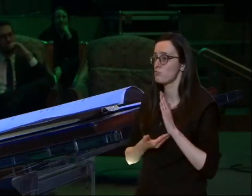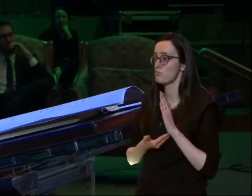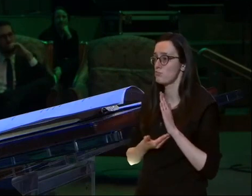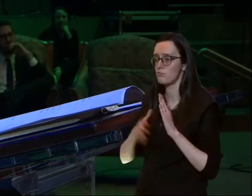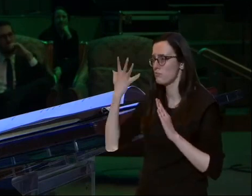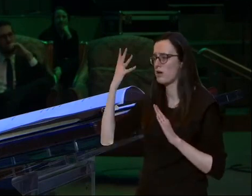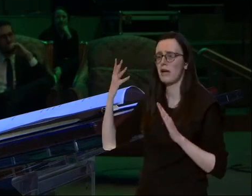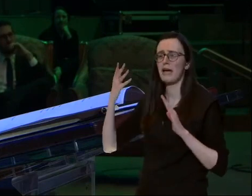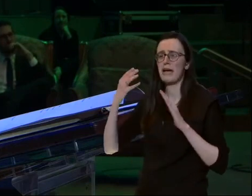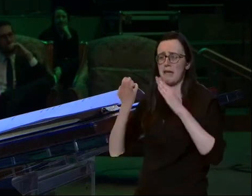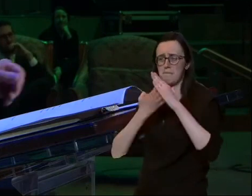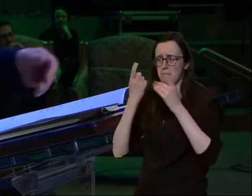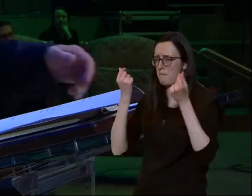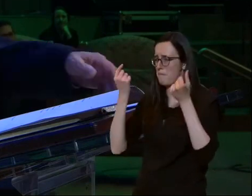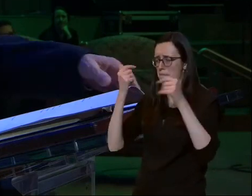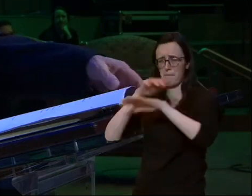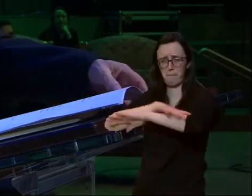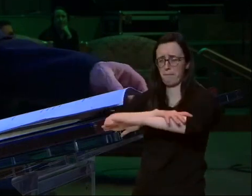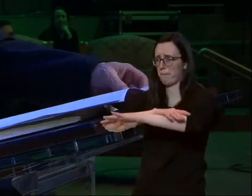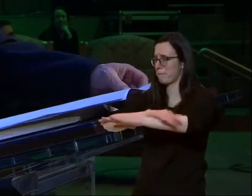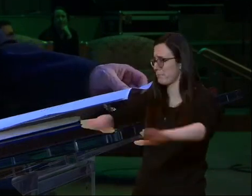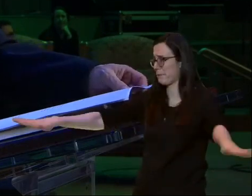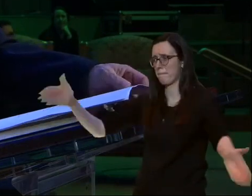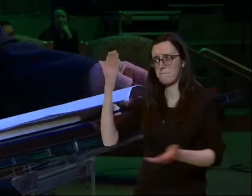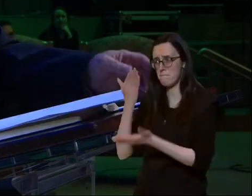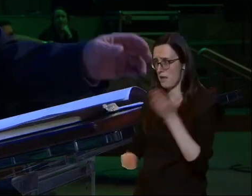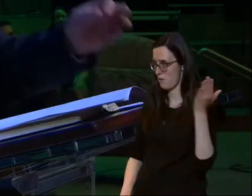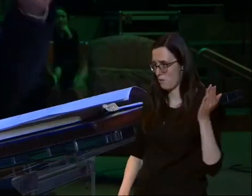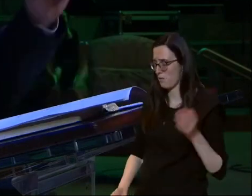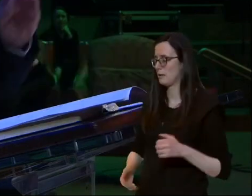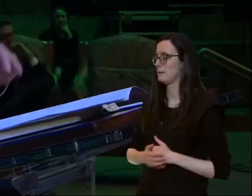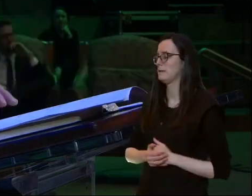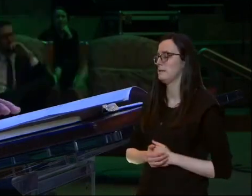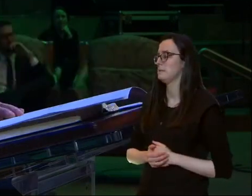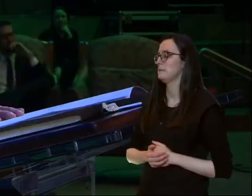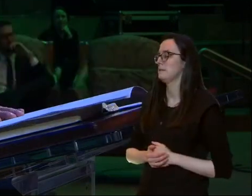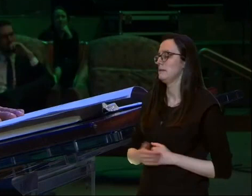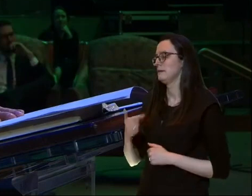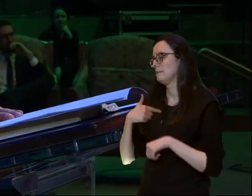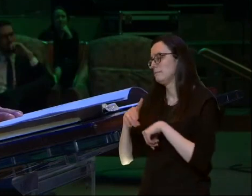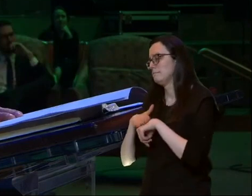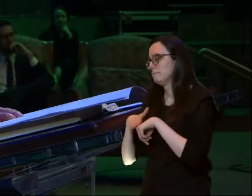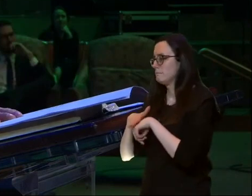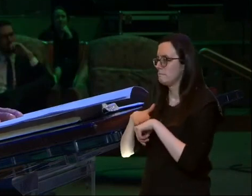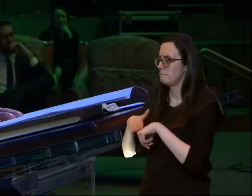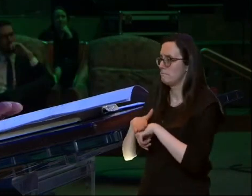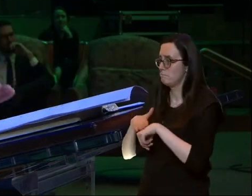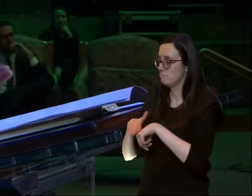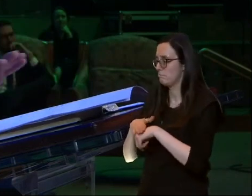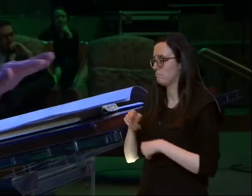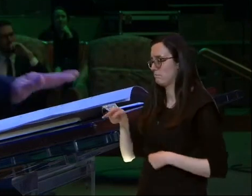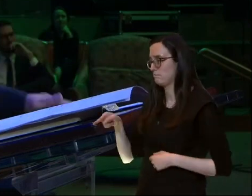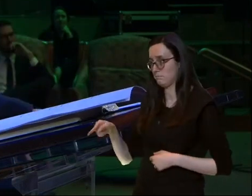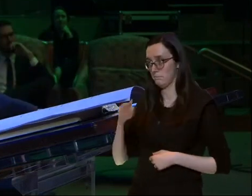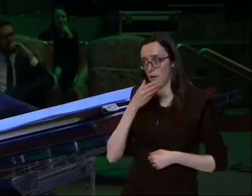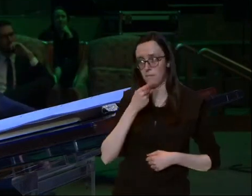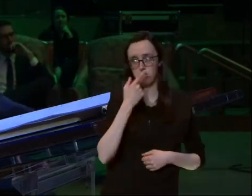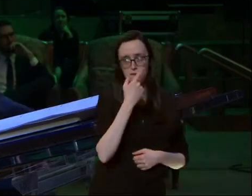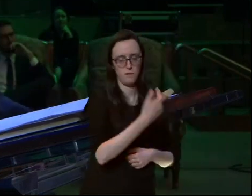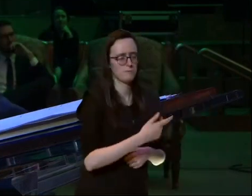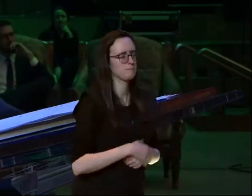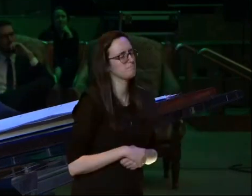tudo, foi a falência mesmo. E da última vez que eu encontrei, ele disse,